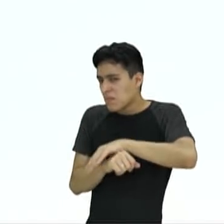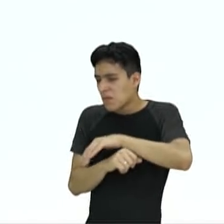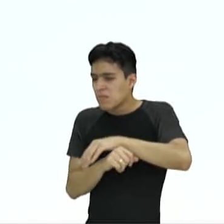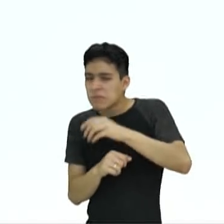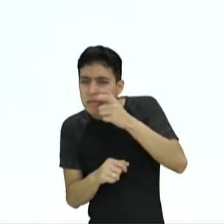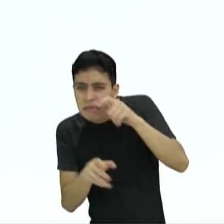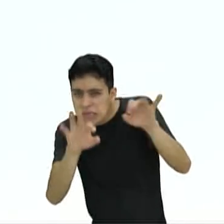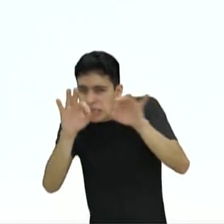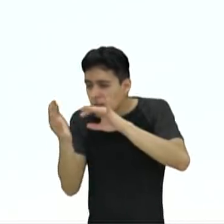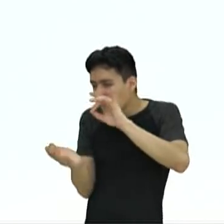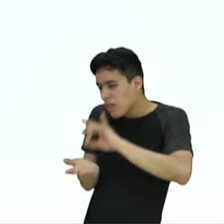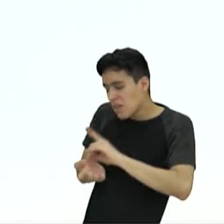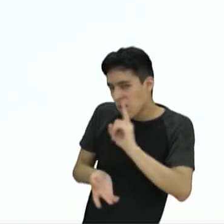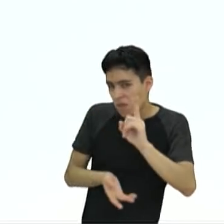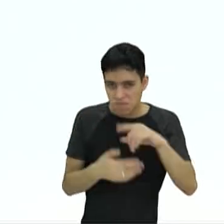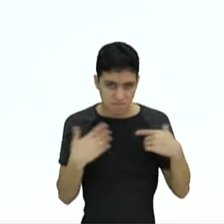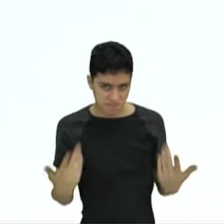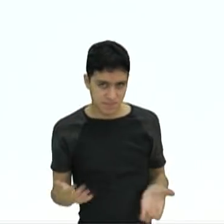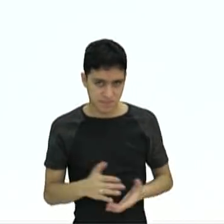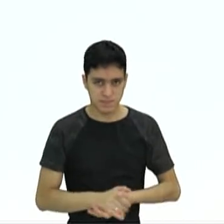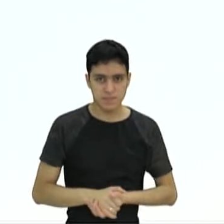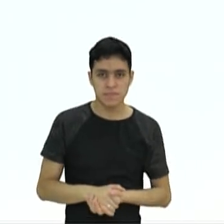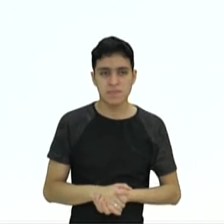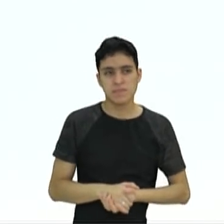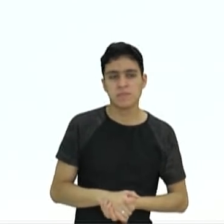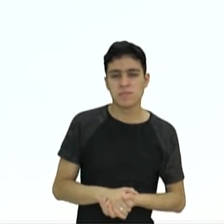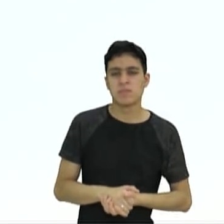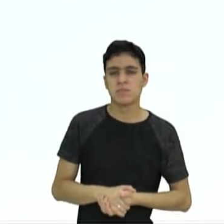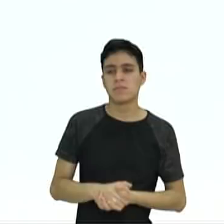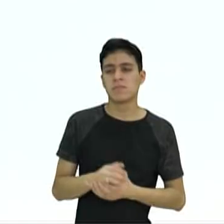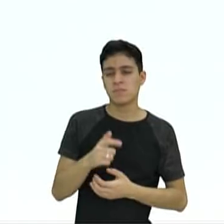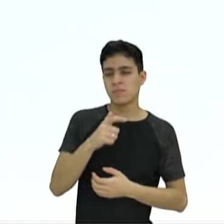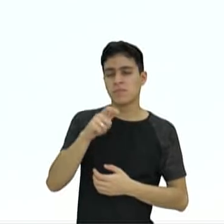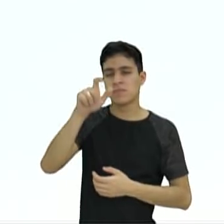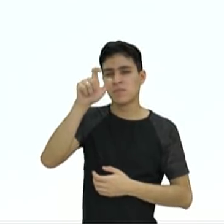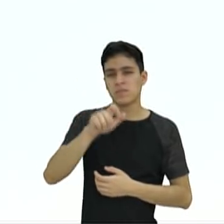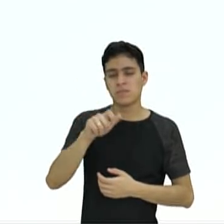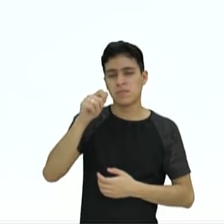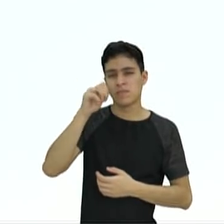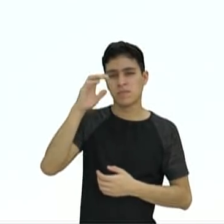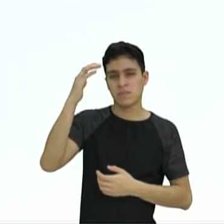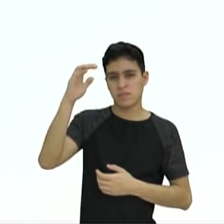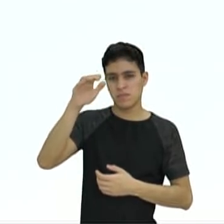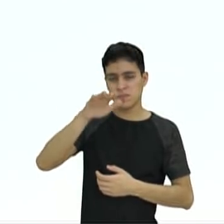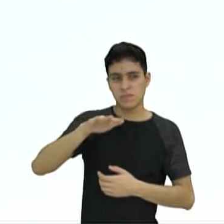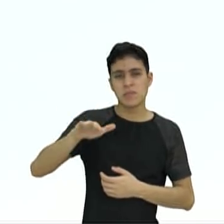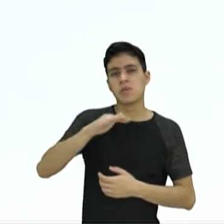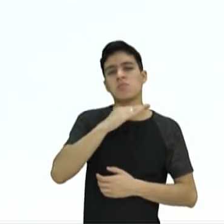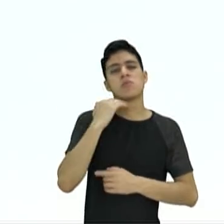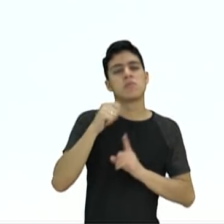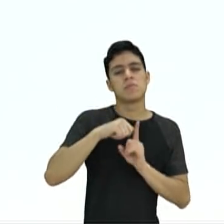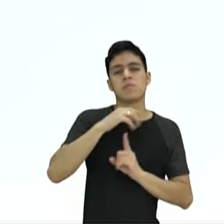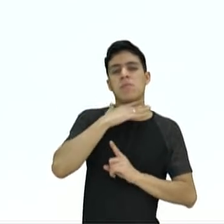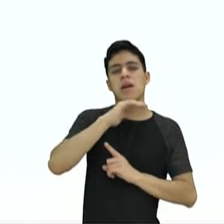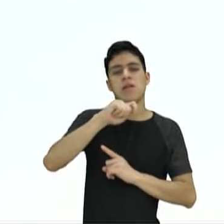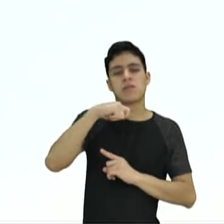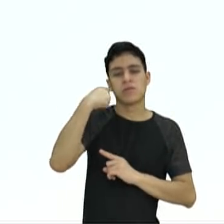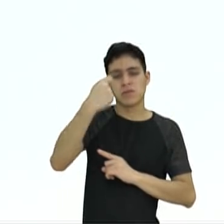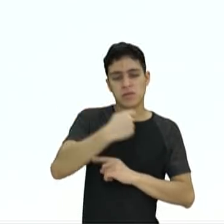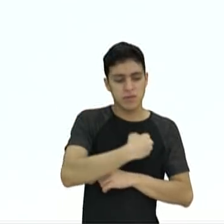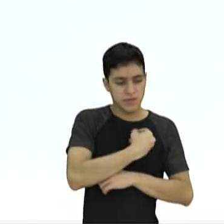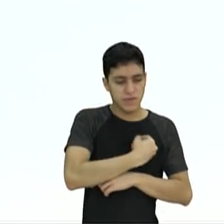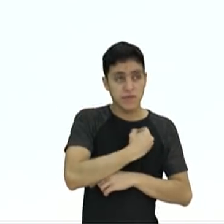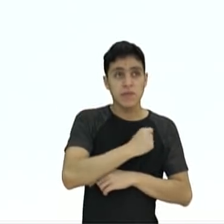pelos vídeos. Uma do cientista Stephen Hawking, morto em março, falando sobre a